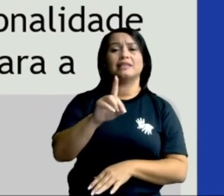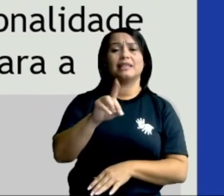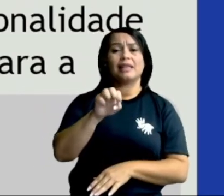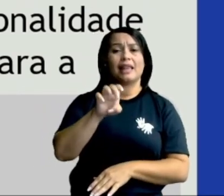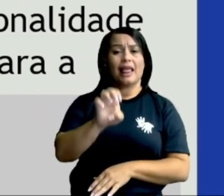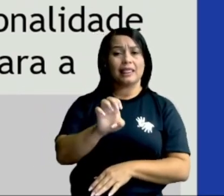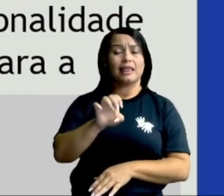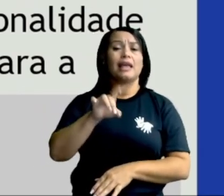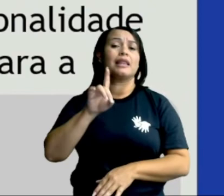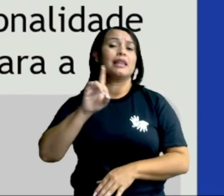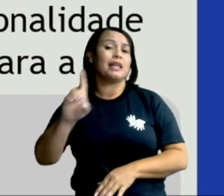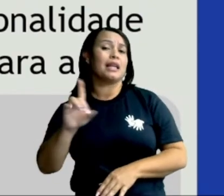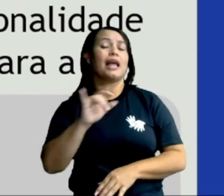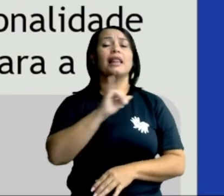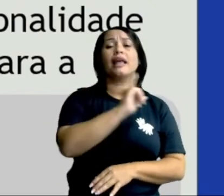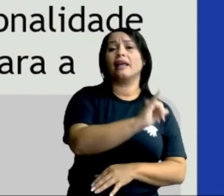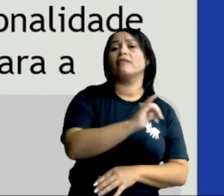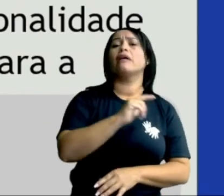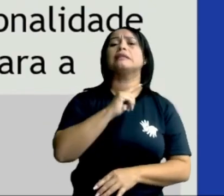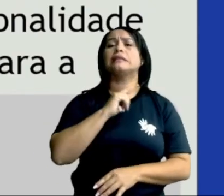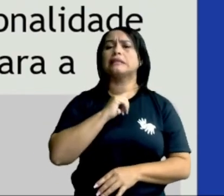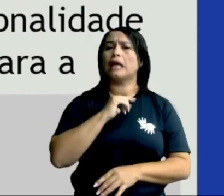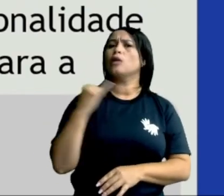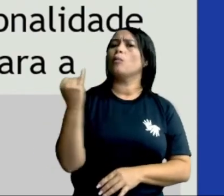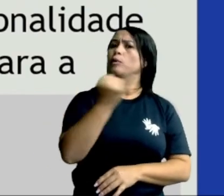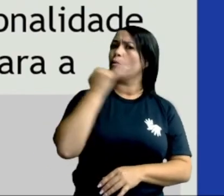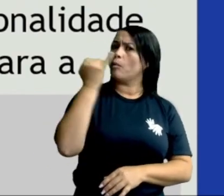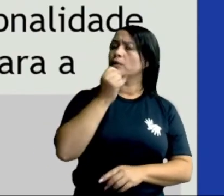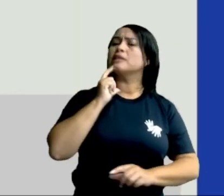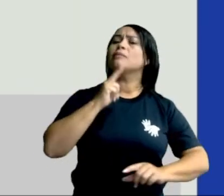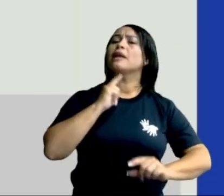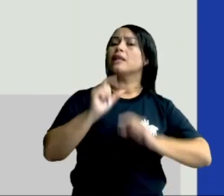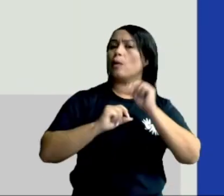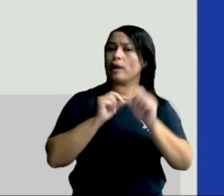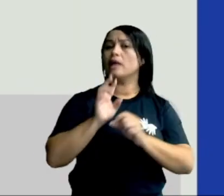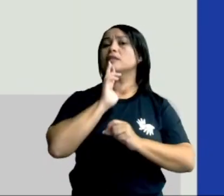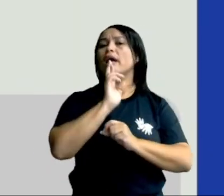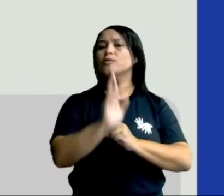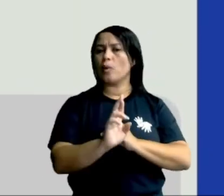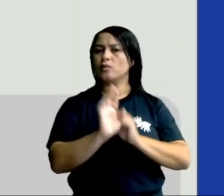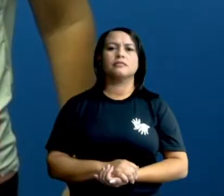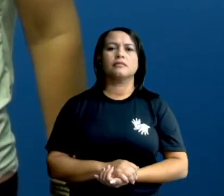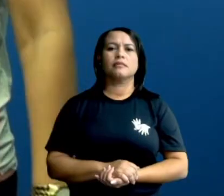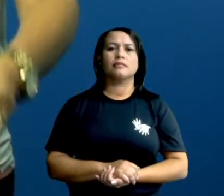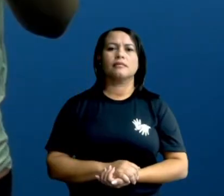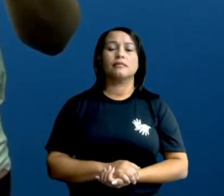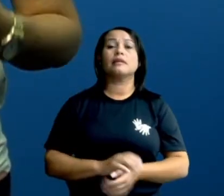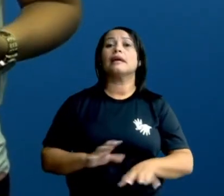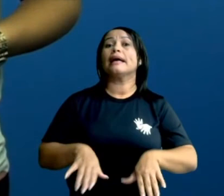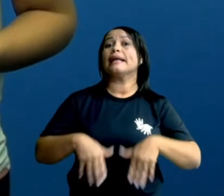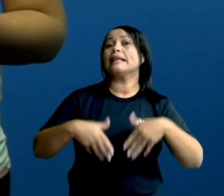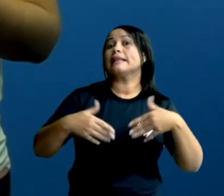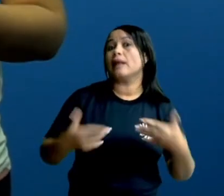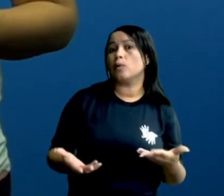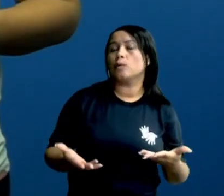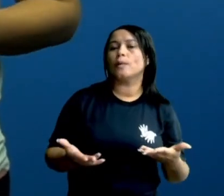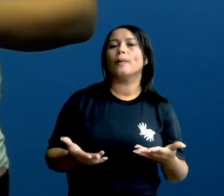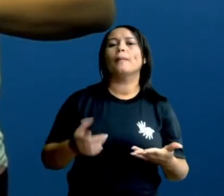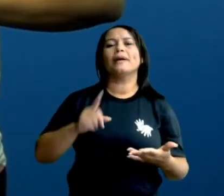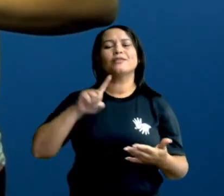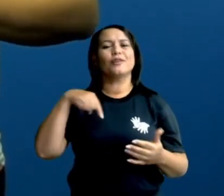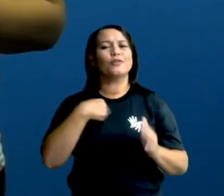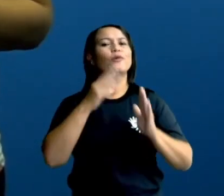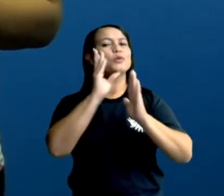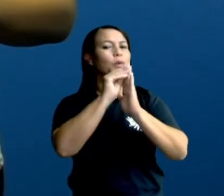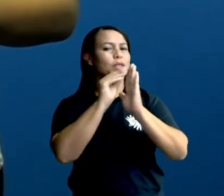inversa, e de extrema importância para a obtenção dos resultados. Então, turma, esse foi o